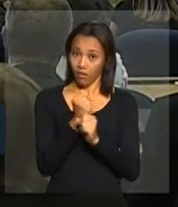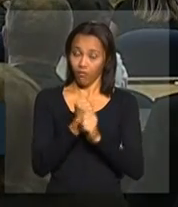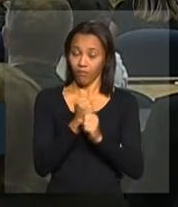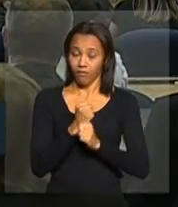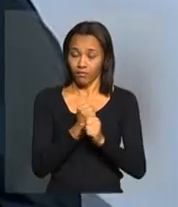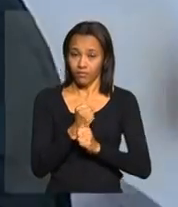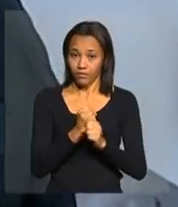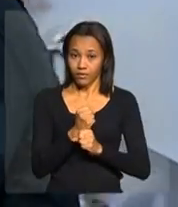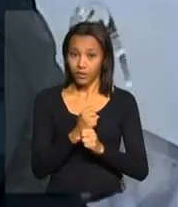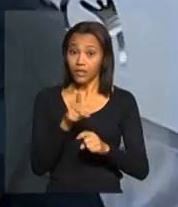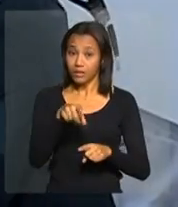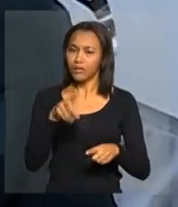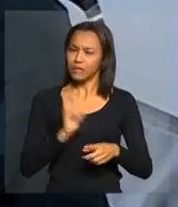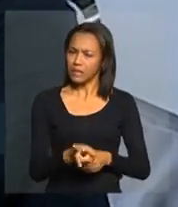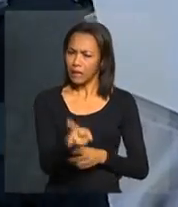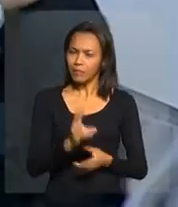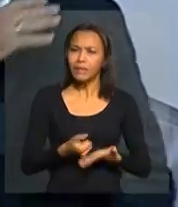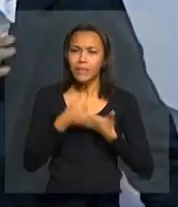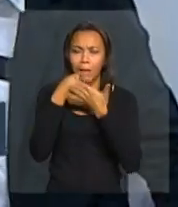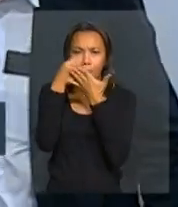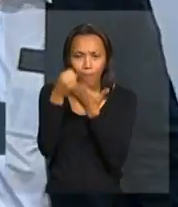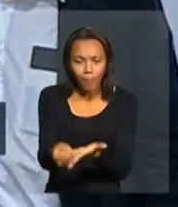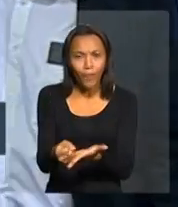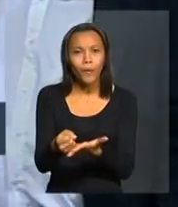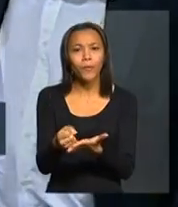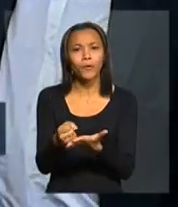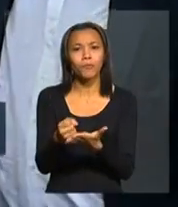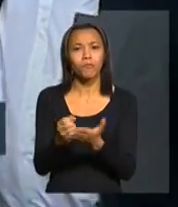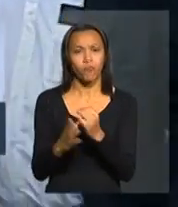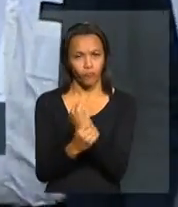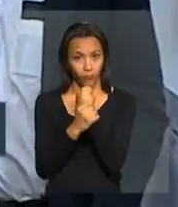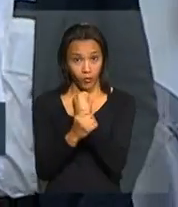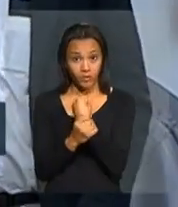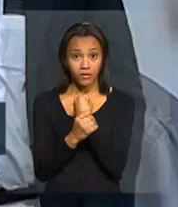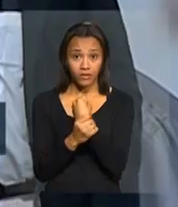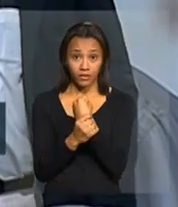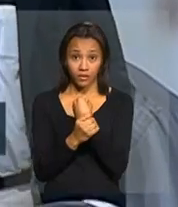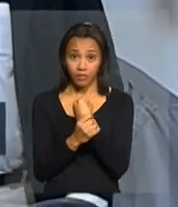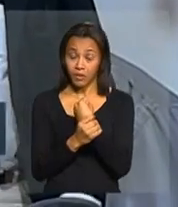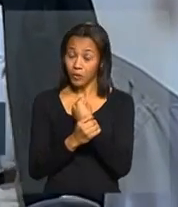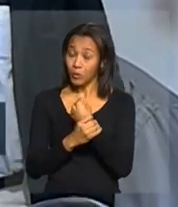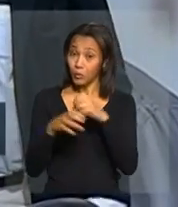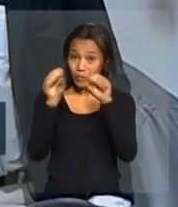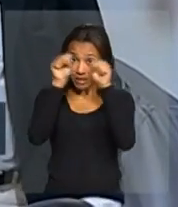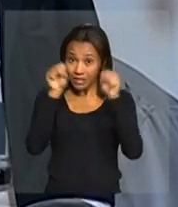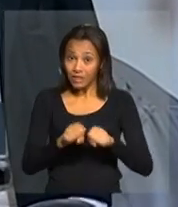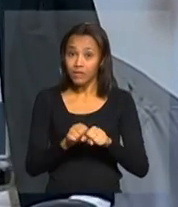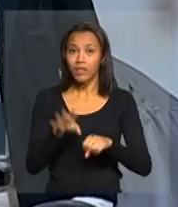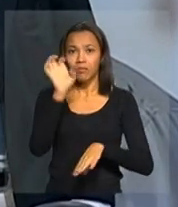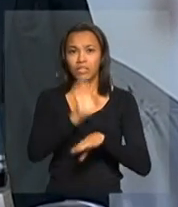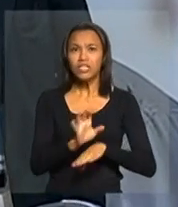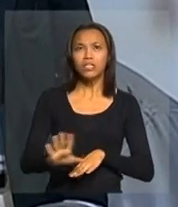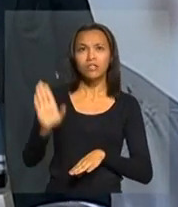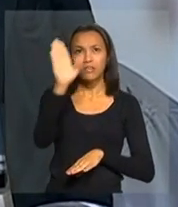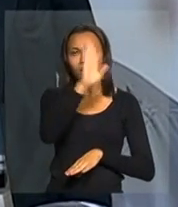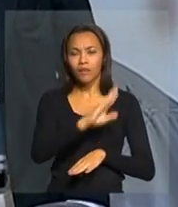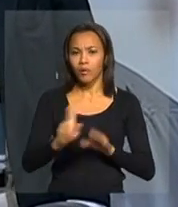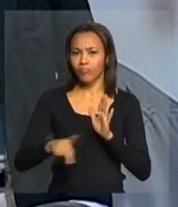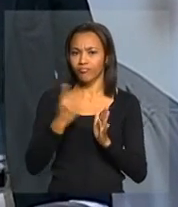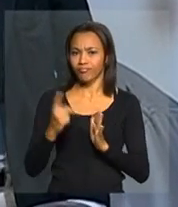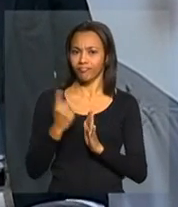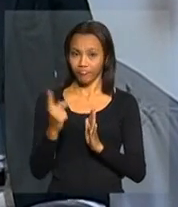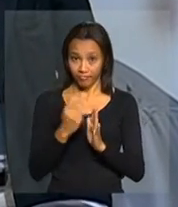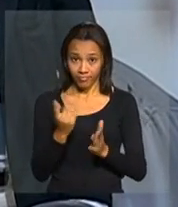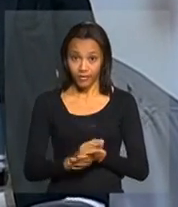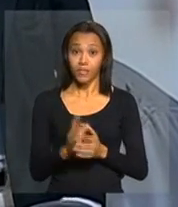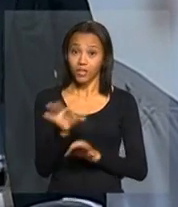nos últimos 10 anos, colaborando na consolidação do maior sistema estadual de transplantes e implantação